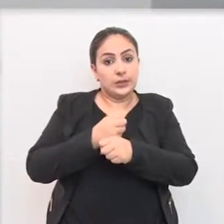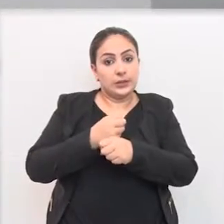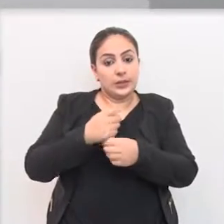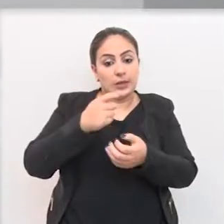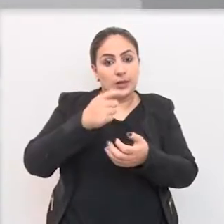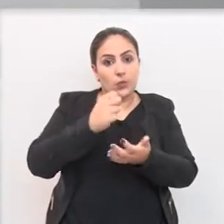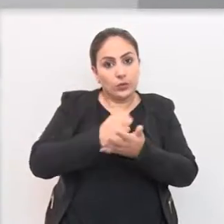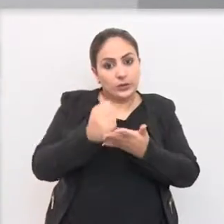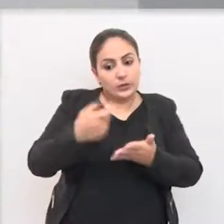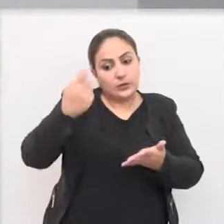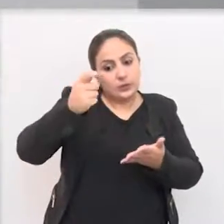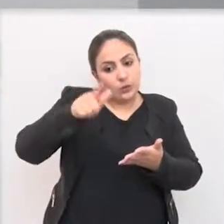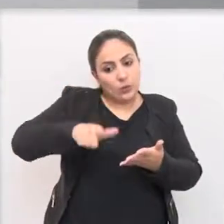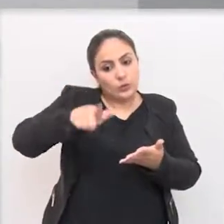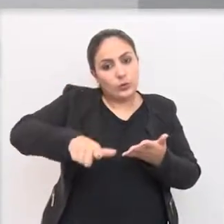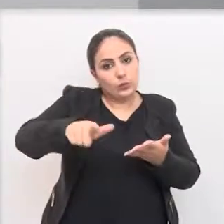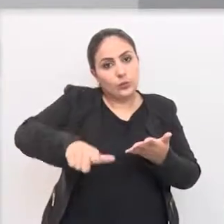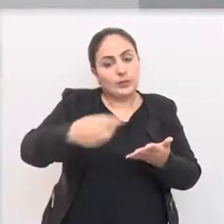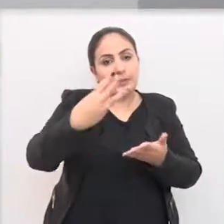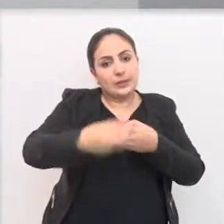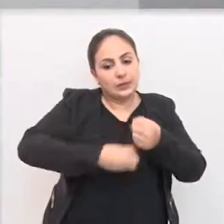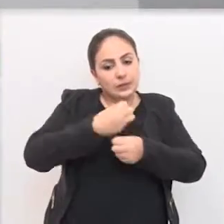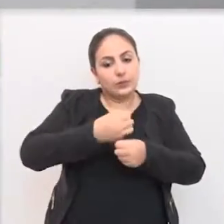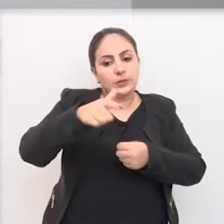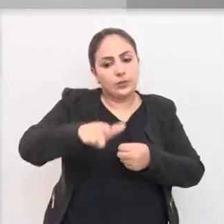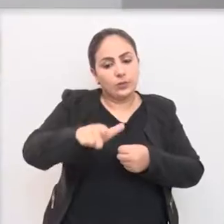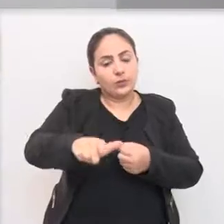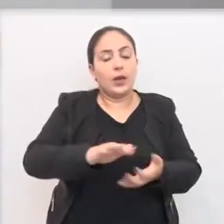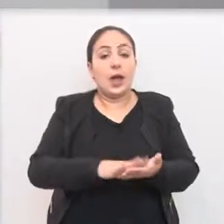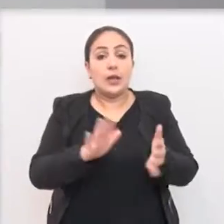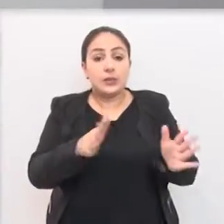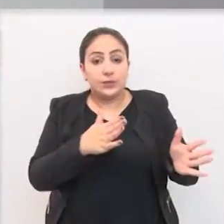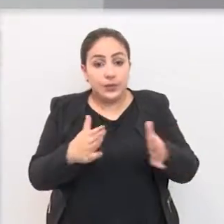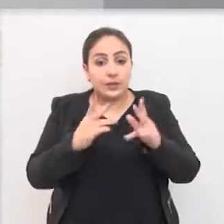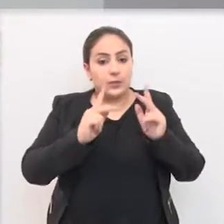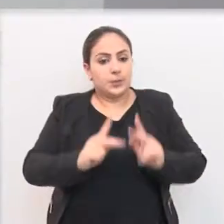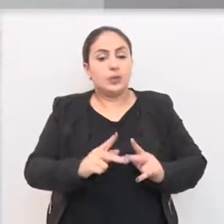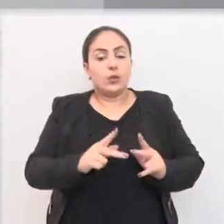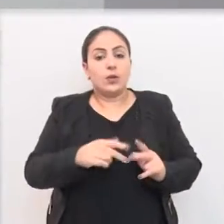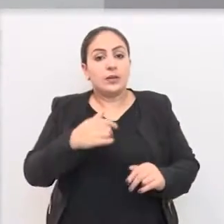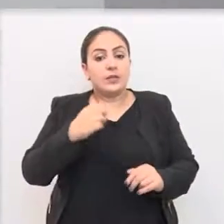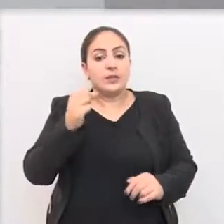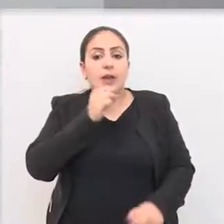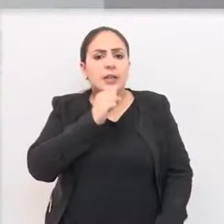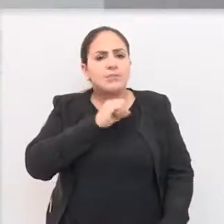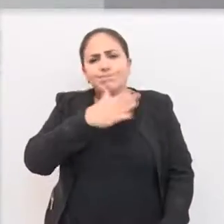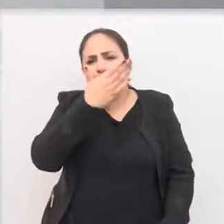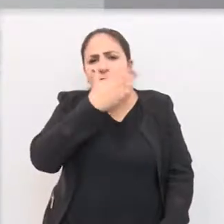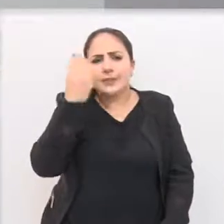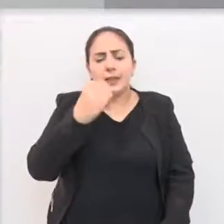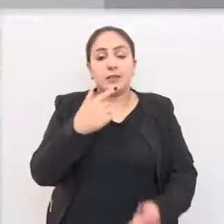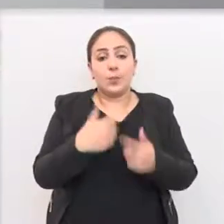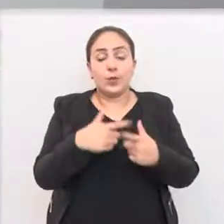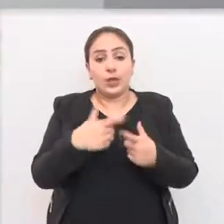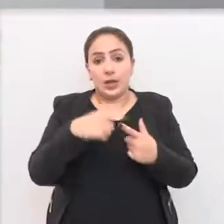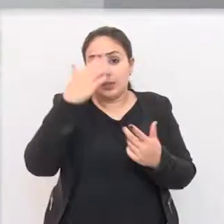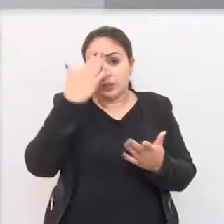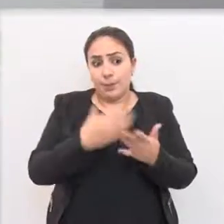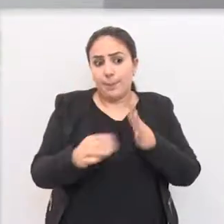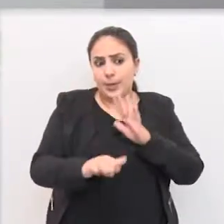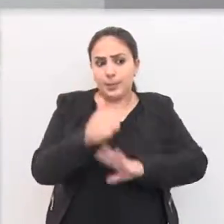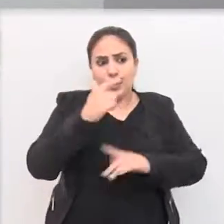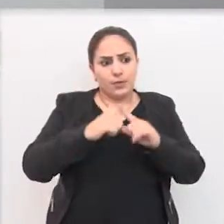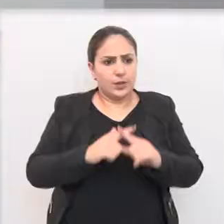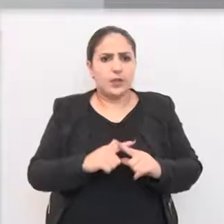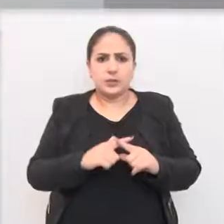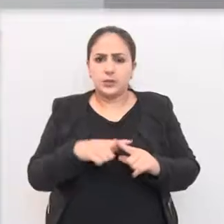acontece? Principalmente no caso das pessoas idosas. Muitas delas esquecem, acreditam que quando do pedido da primeira isenção, essa isenção seria